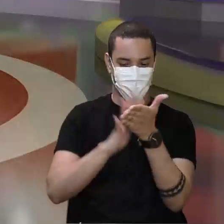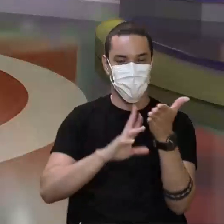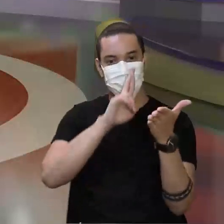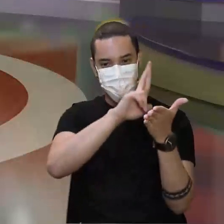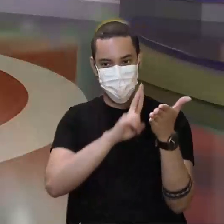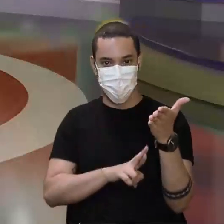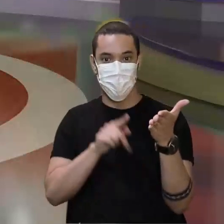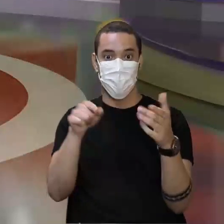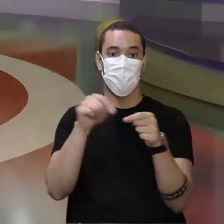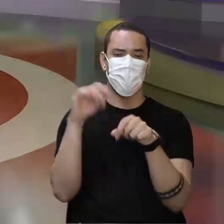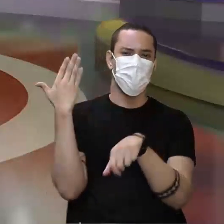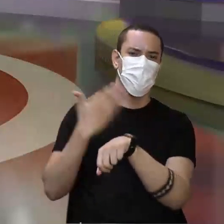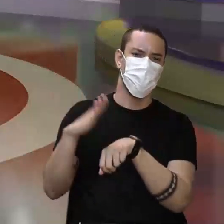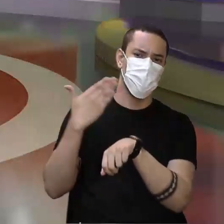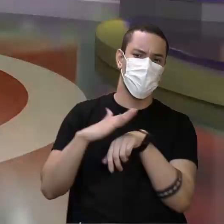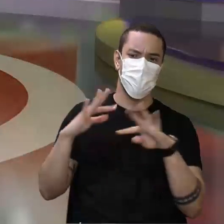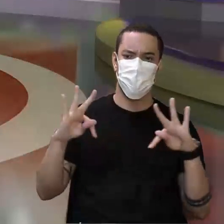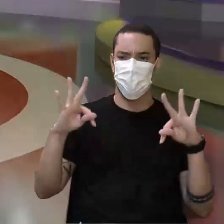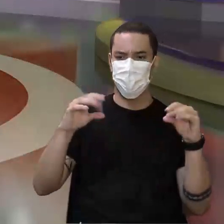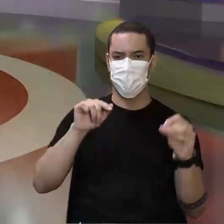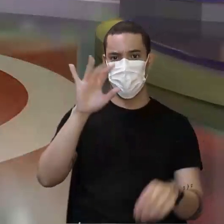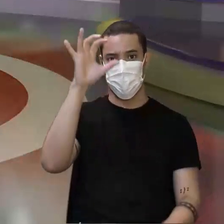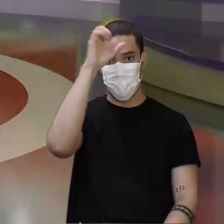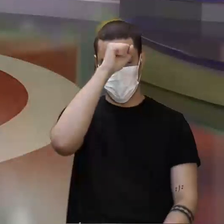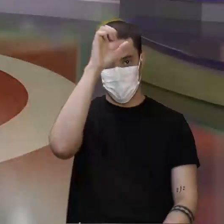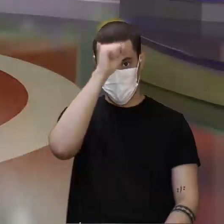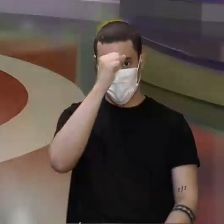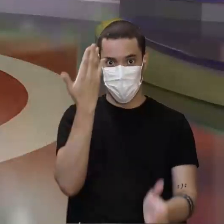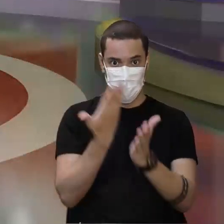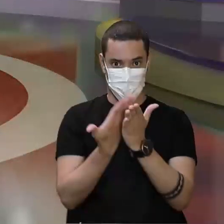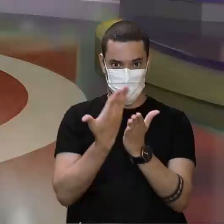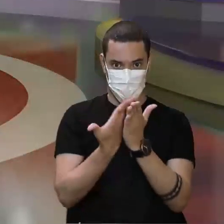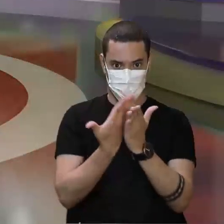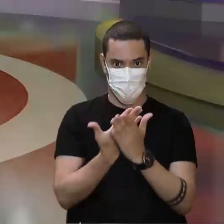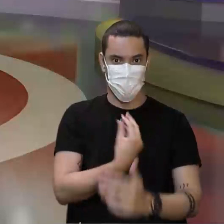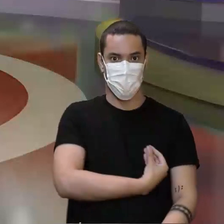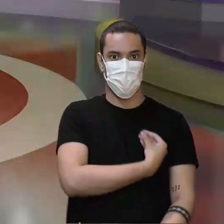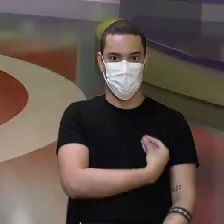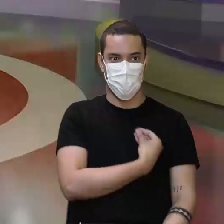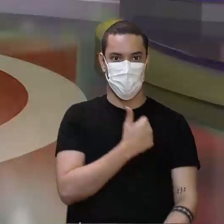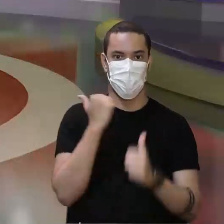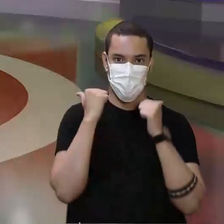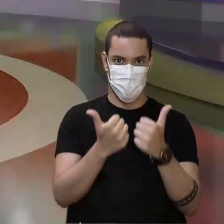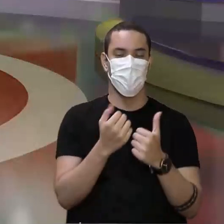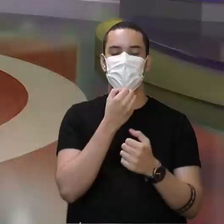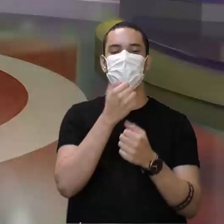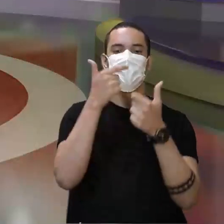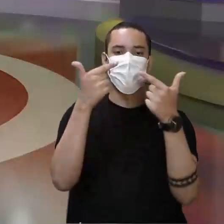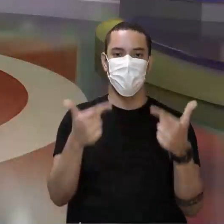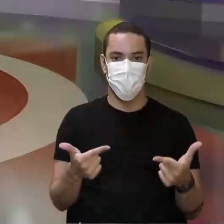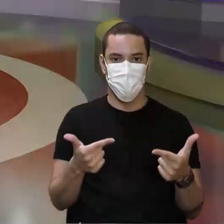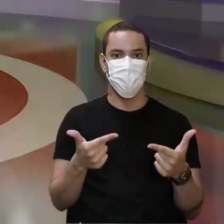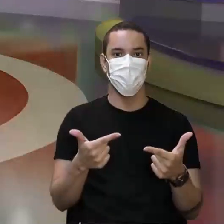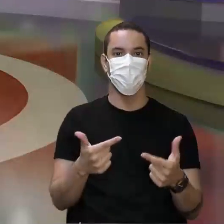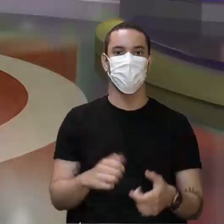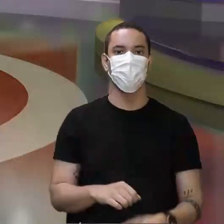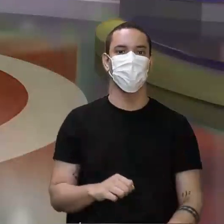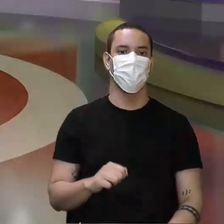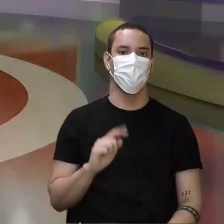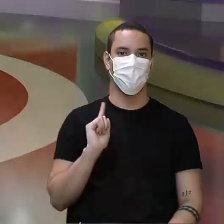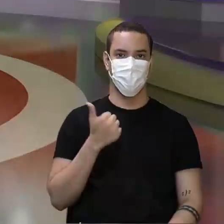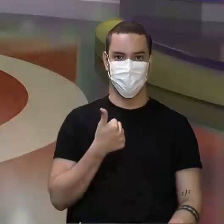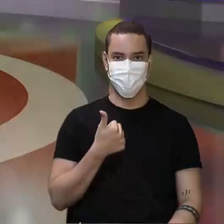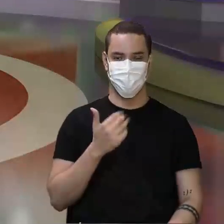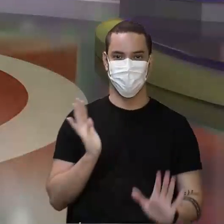atividades onde você vai colocar em prática tudo que você aprendeu nessa nossa aula do Present Perfect. Eu desejo muita boa sorte. And that's it. Be